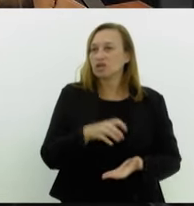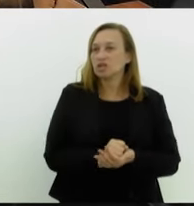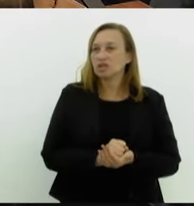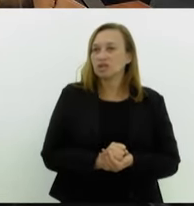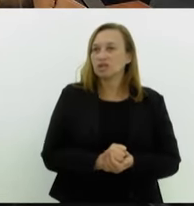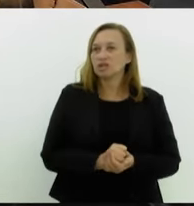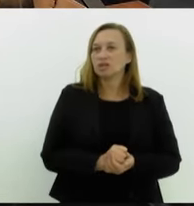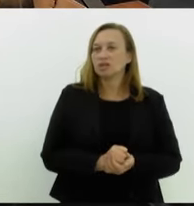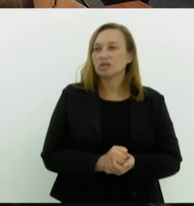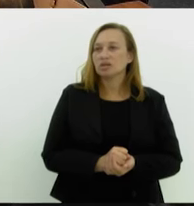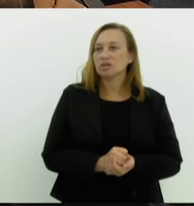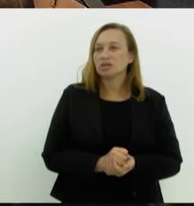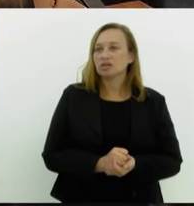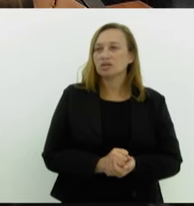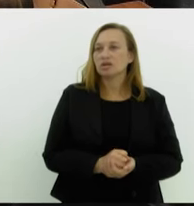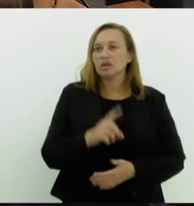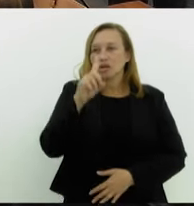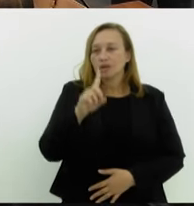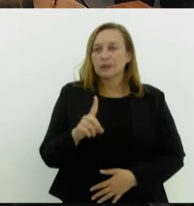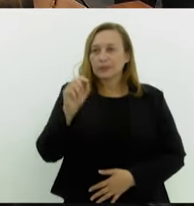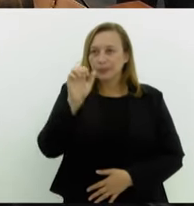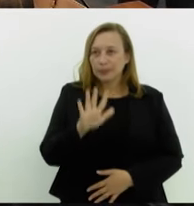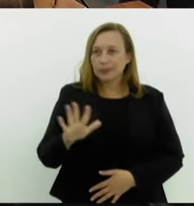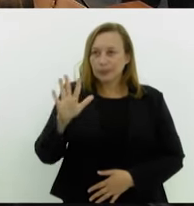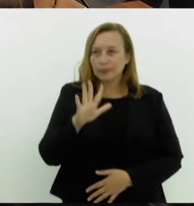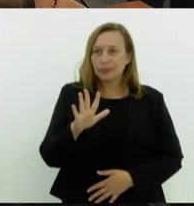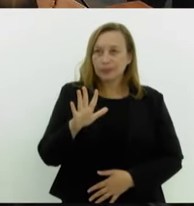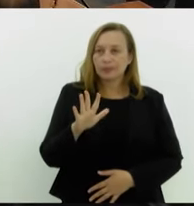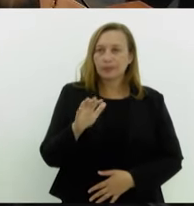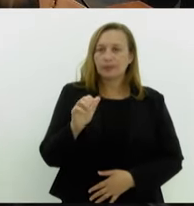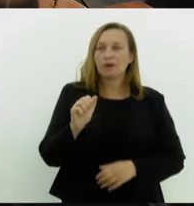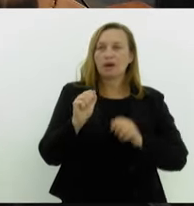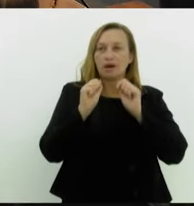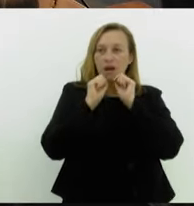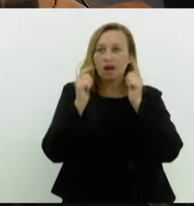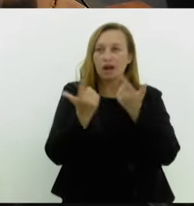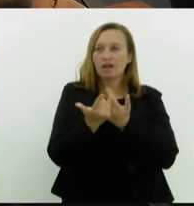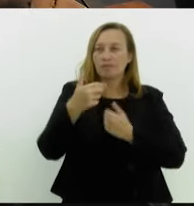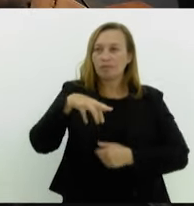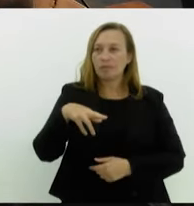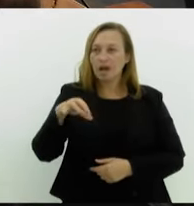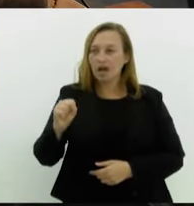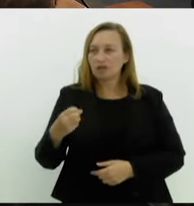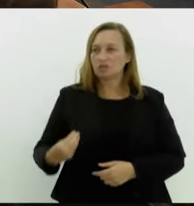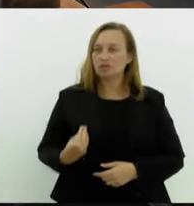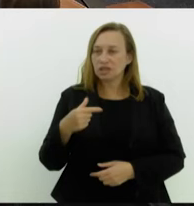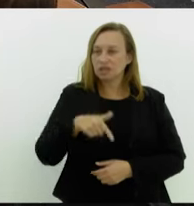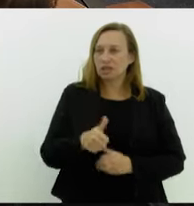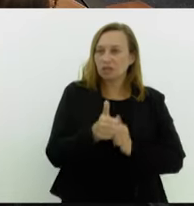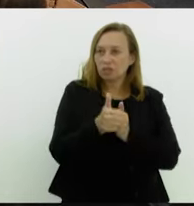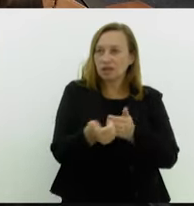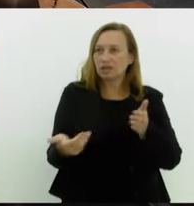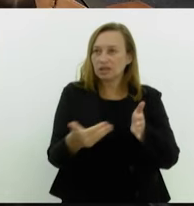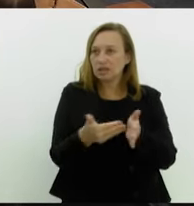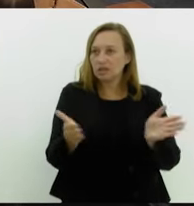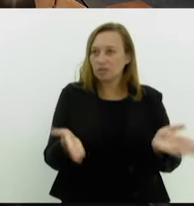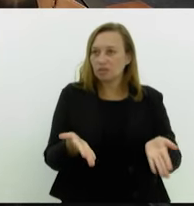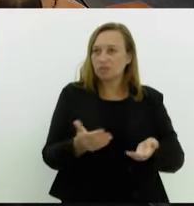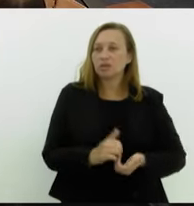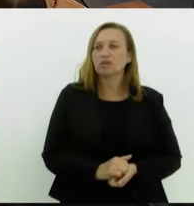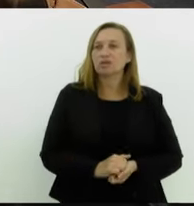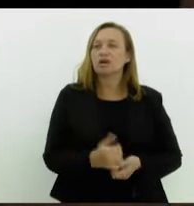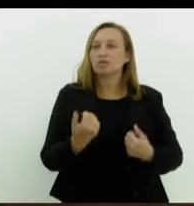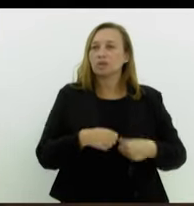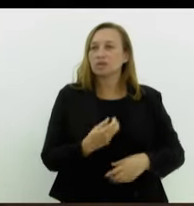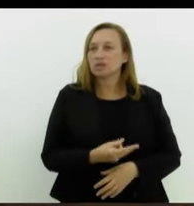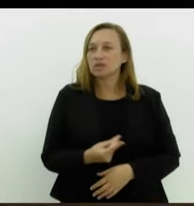eh o nosso diretor geral da alerge Marcos Brito ele esteve aqui presente acompanhando até agora a pouco Precisou